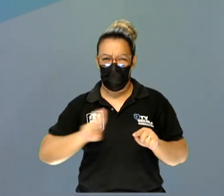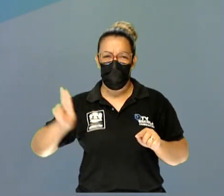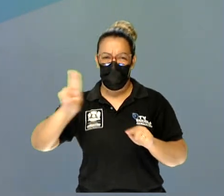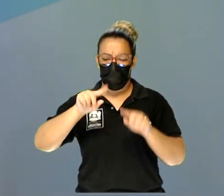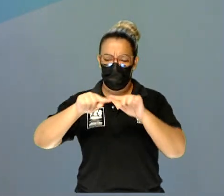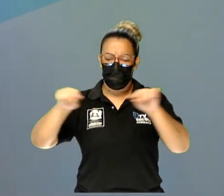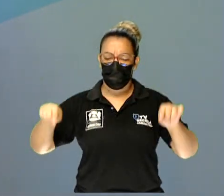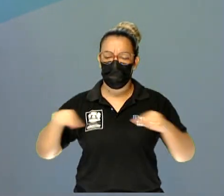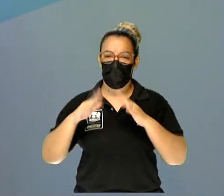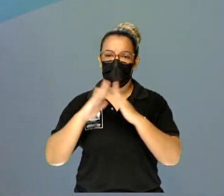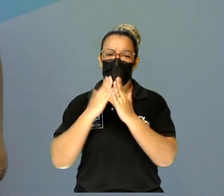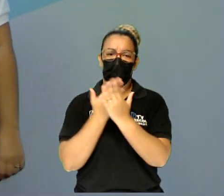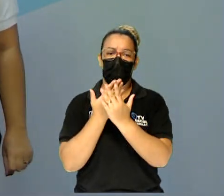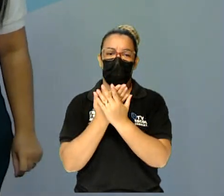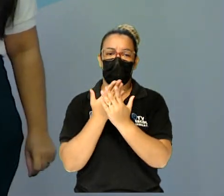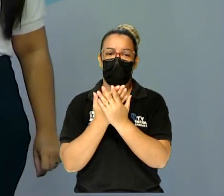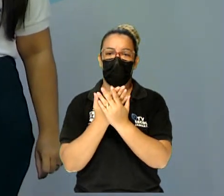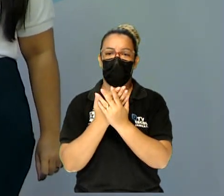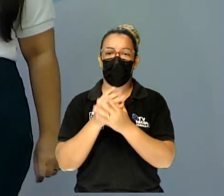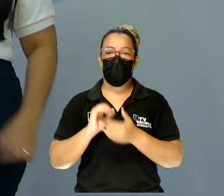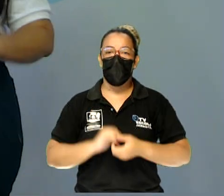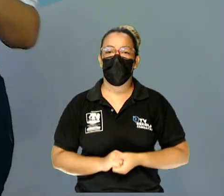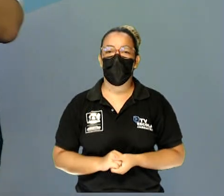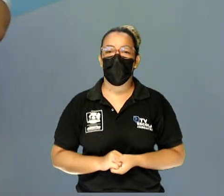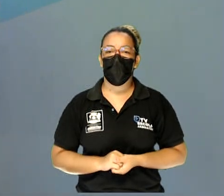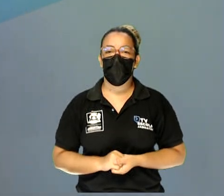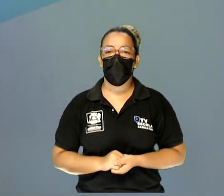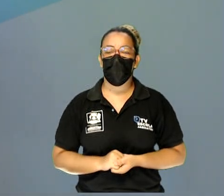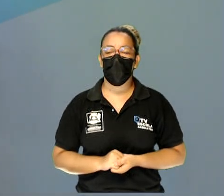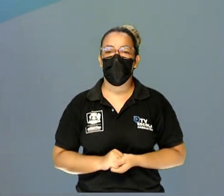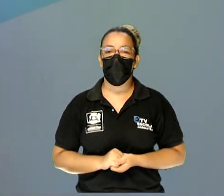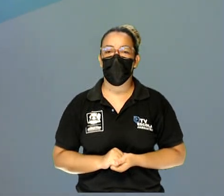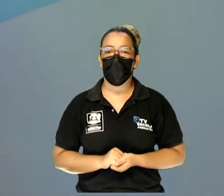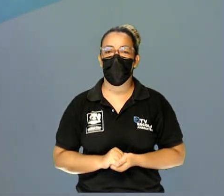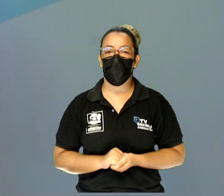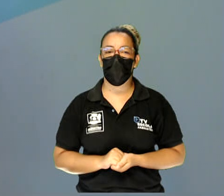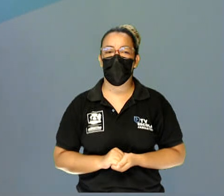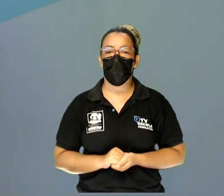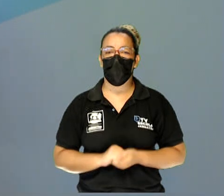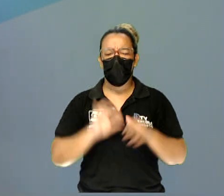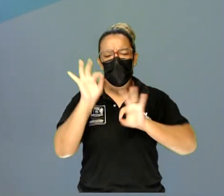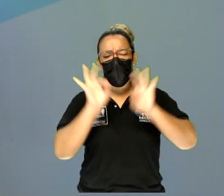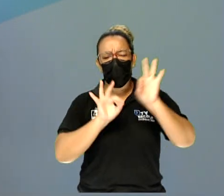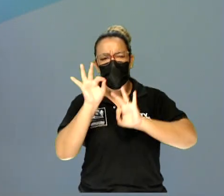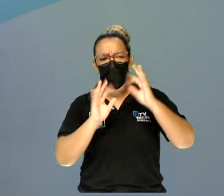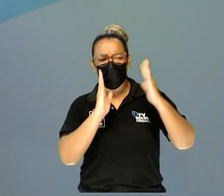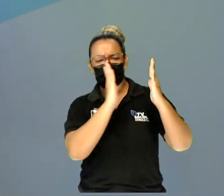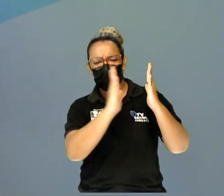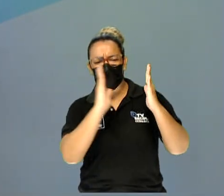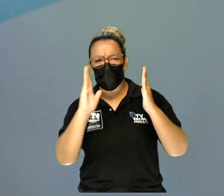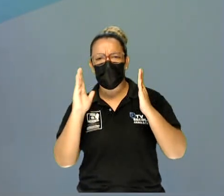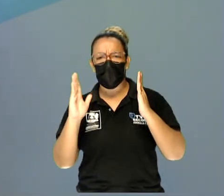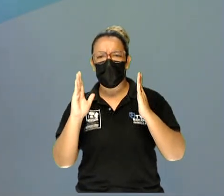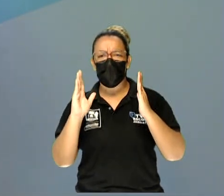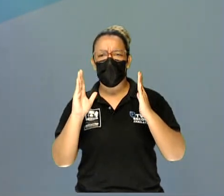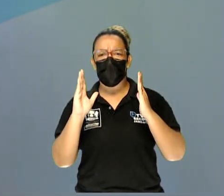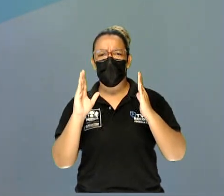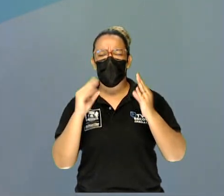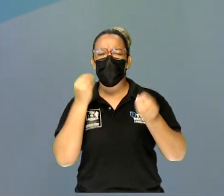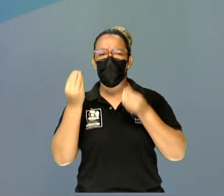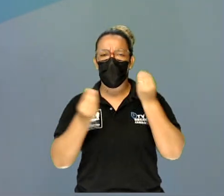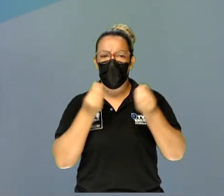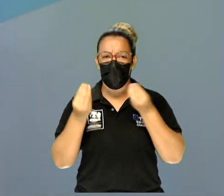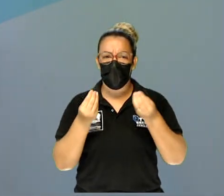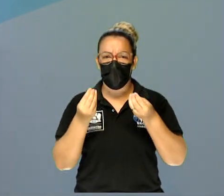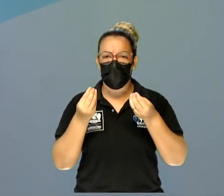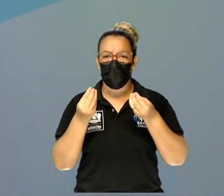de aula. Como é que se chama, né, essa organização do algoritmo, né, da conta da subtração?